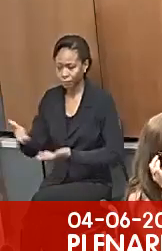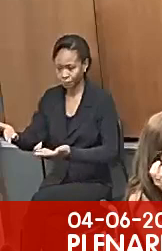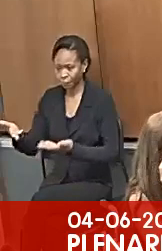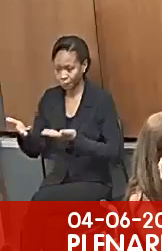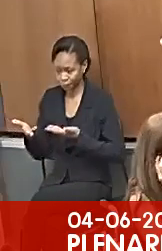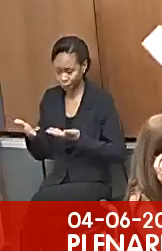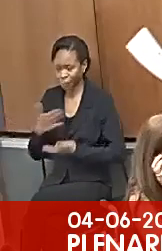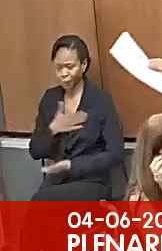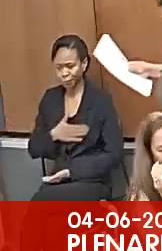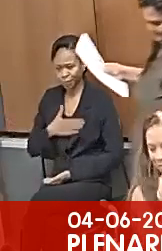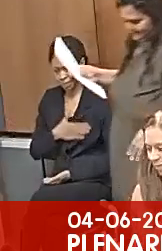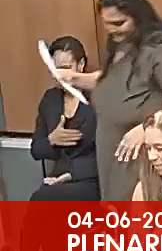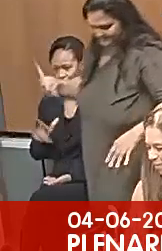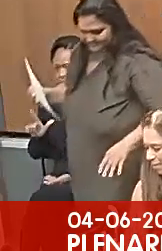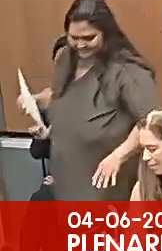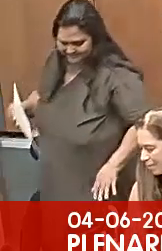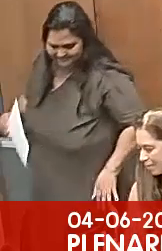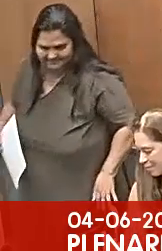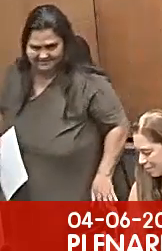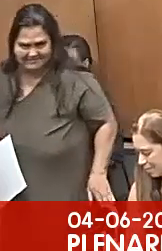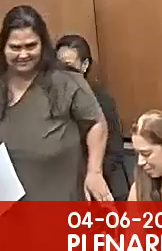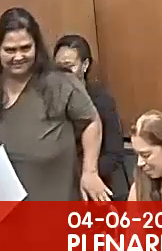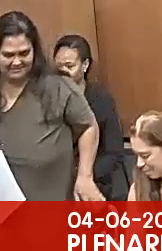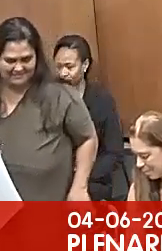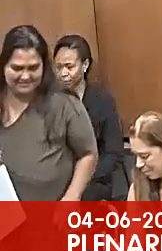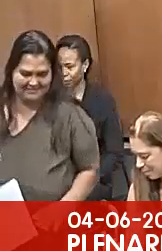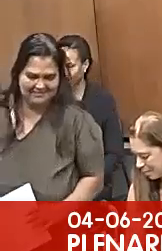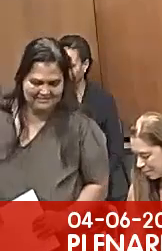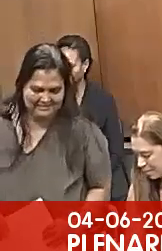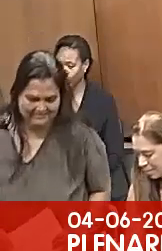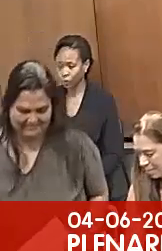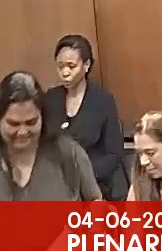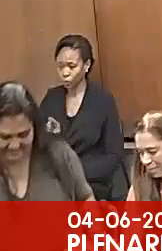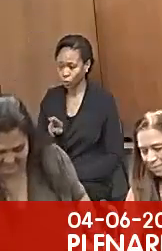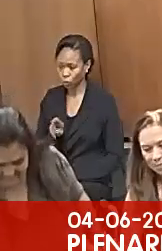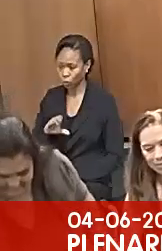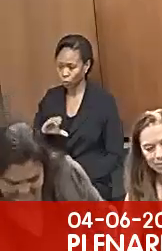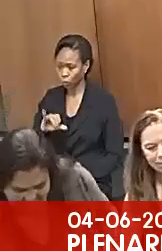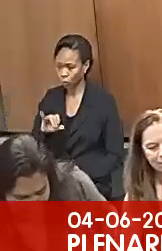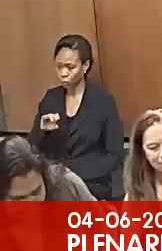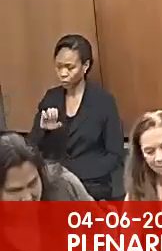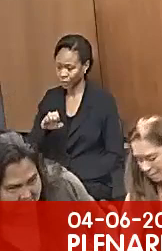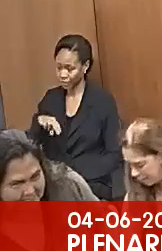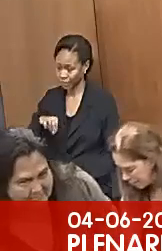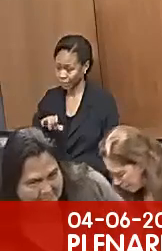Convidamos com muito prazer a Lucineide Alves de Oliveira Nascimento.